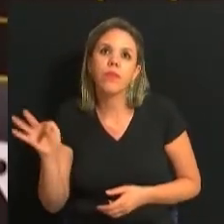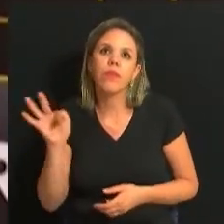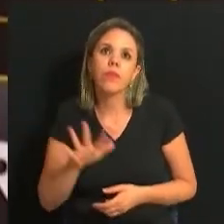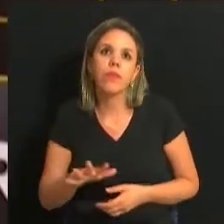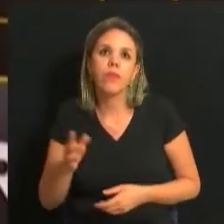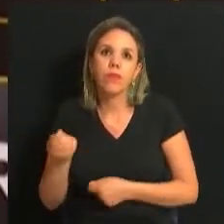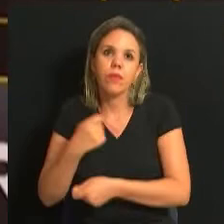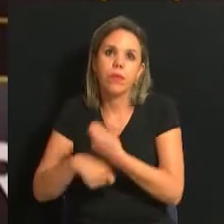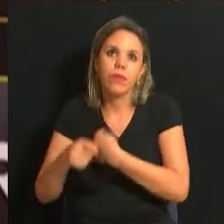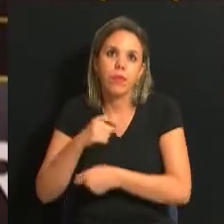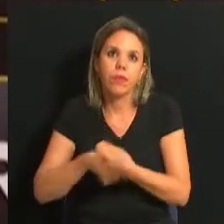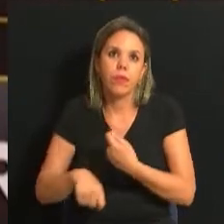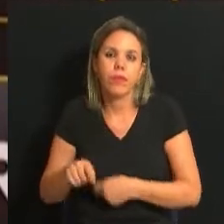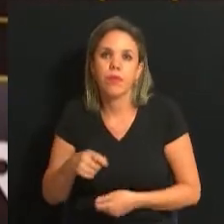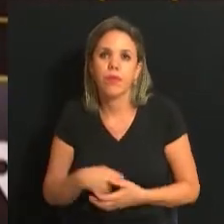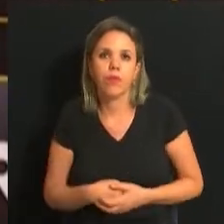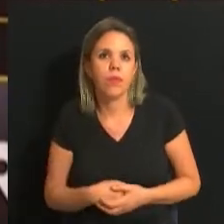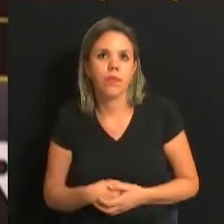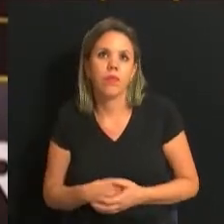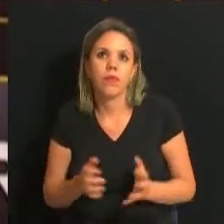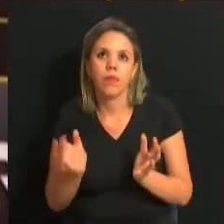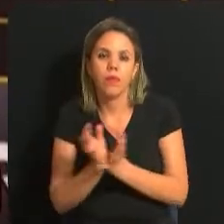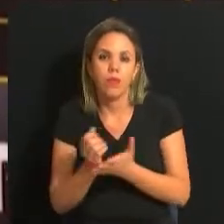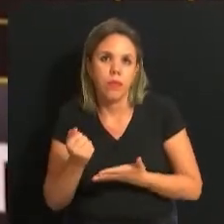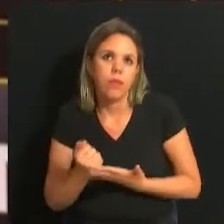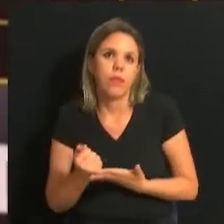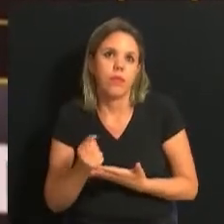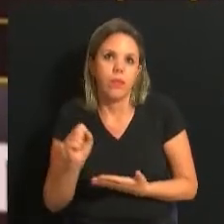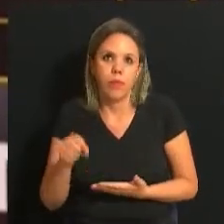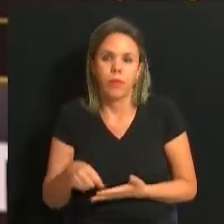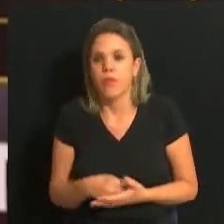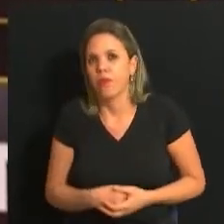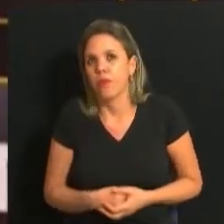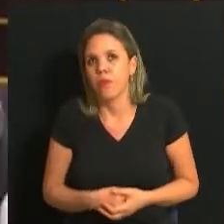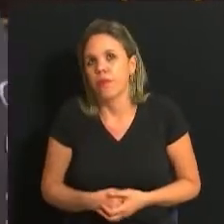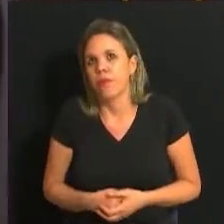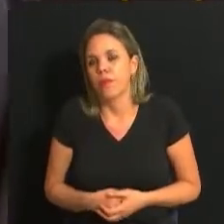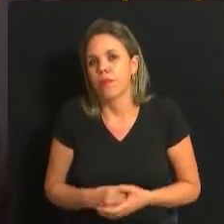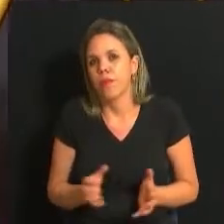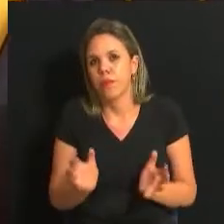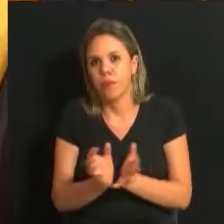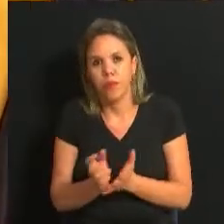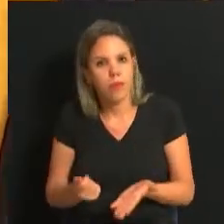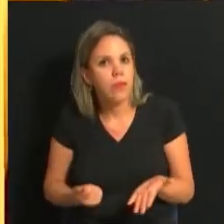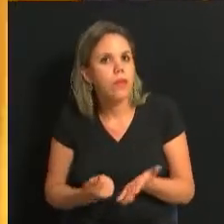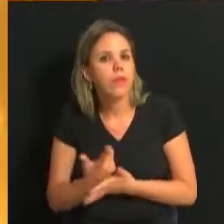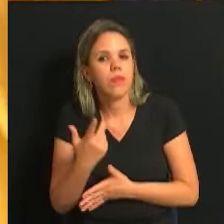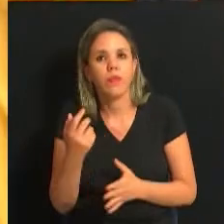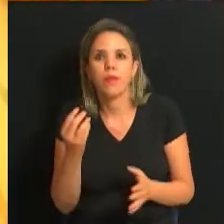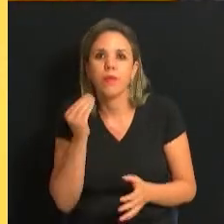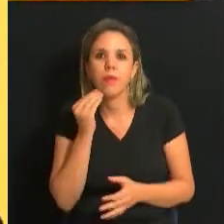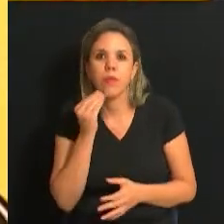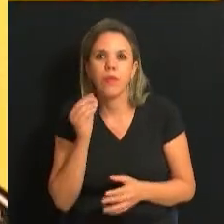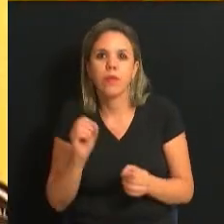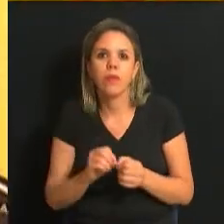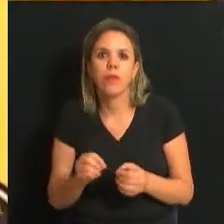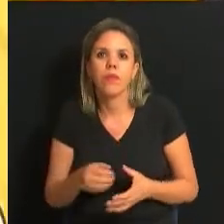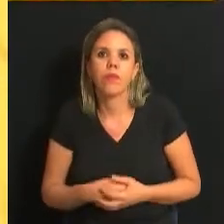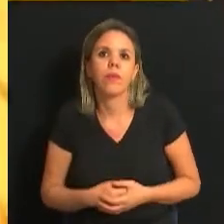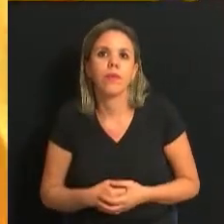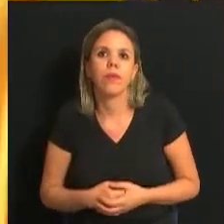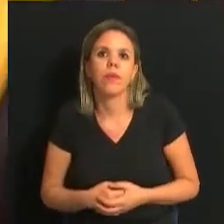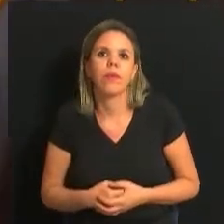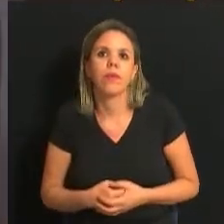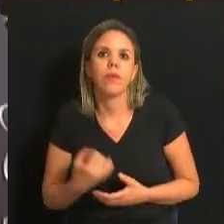administração, se Deus quiser. Administração, e o clube tá ajudando aqui? Ajudando. O clube que tá dando a oportunidade de fazer faculdade. Importante